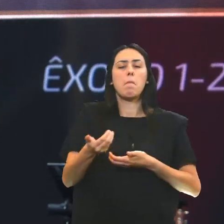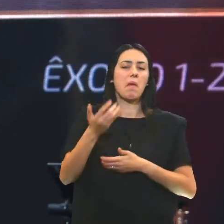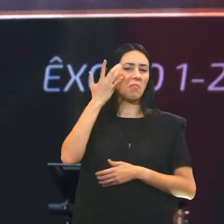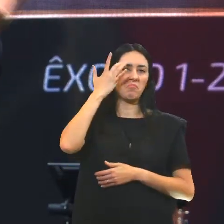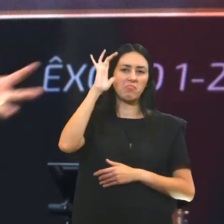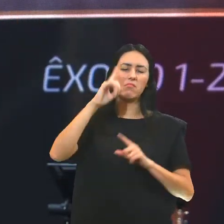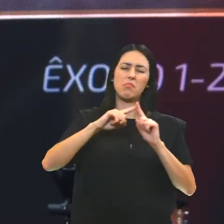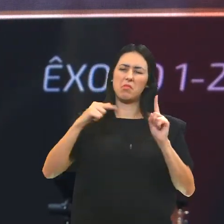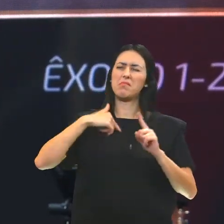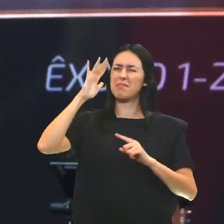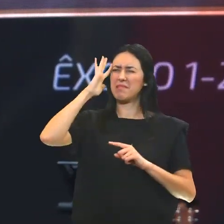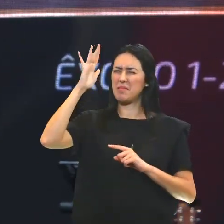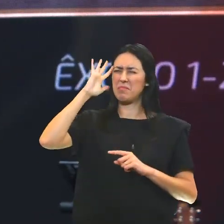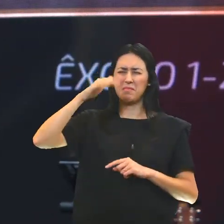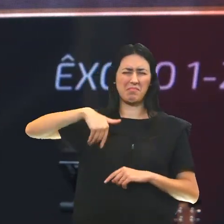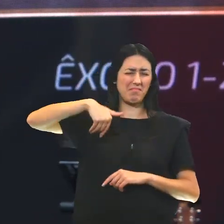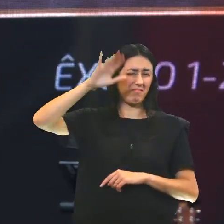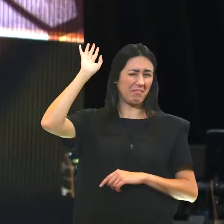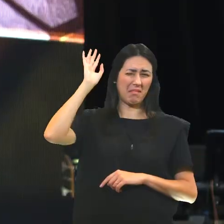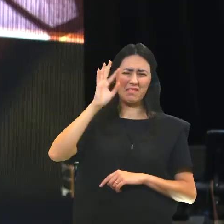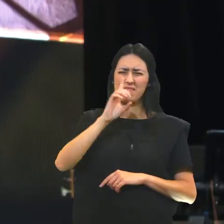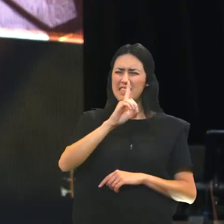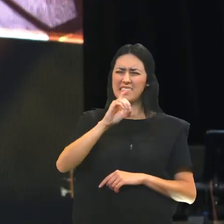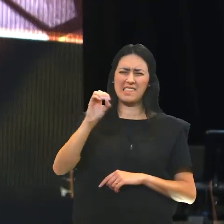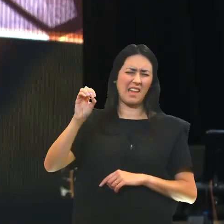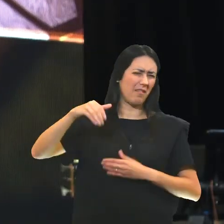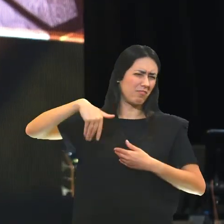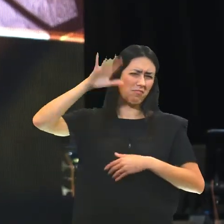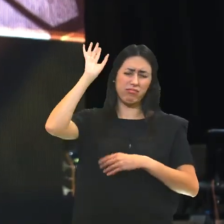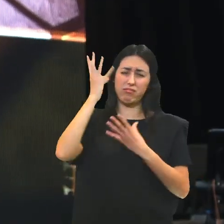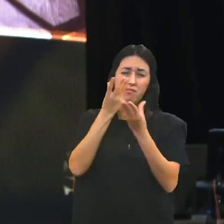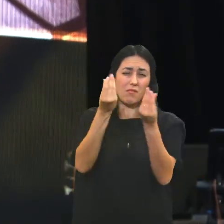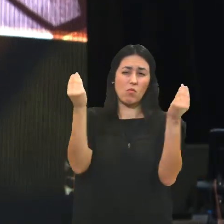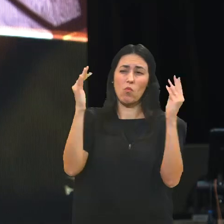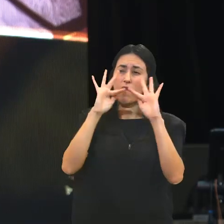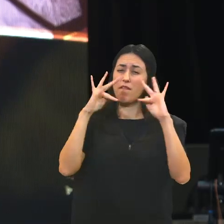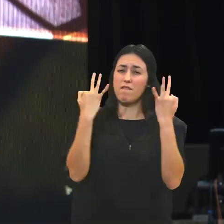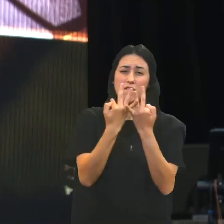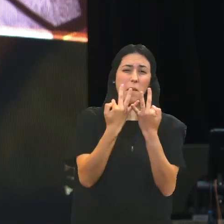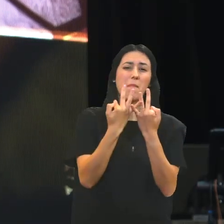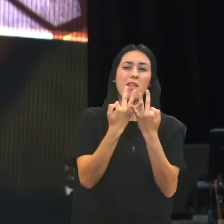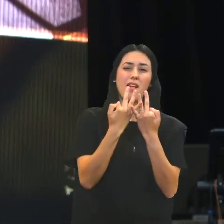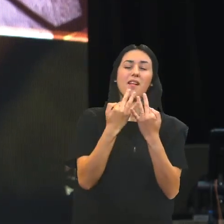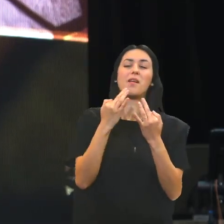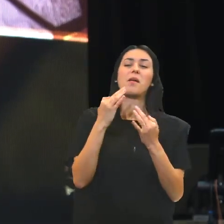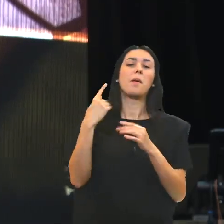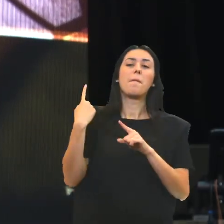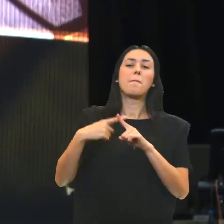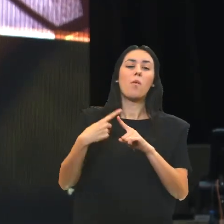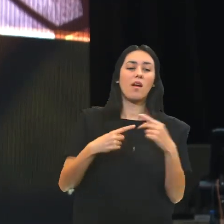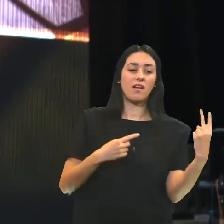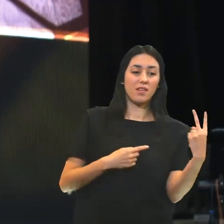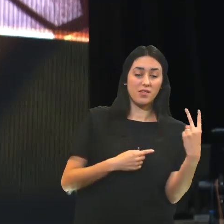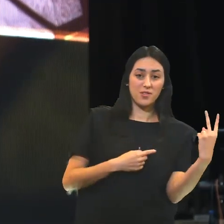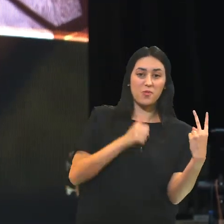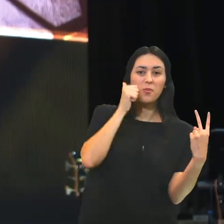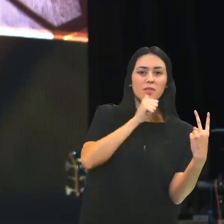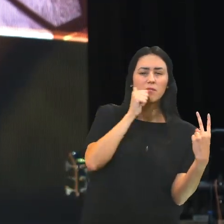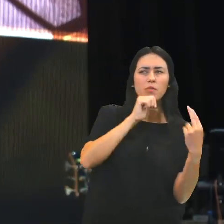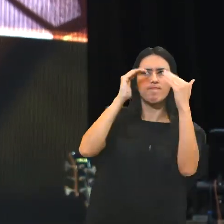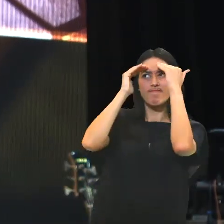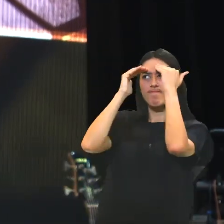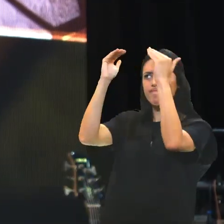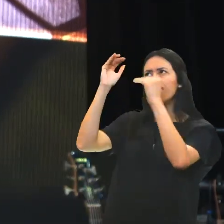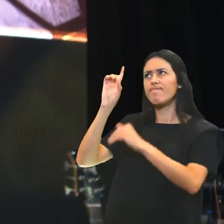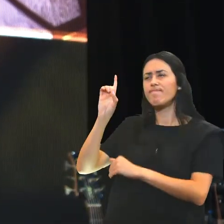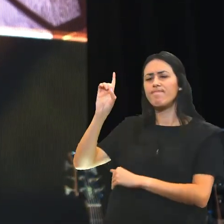dezenas, centenas de famílias salvas, porque duas mulheres que temiam a Deus